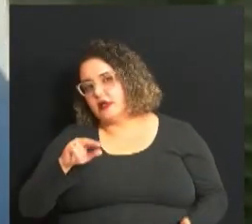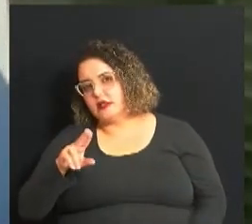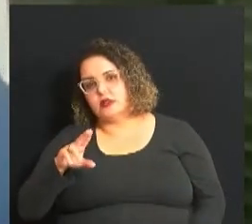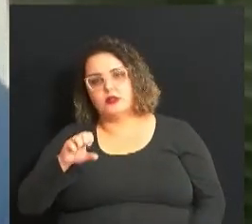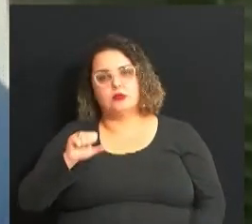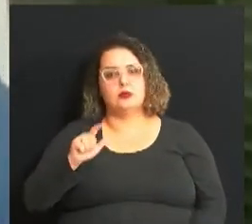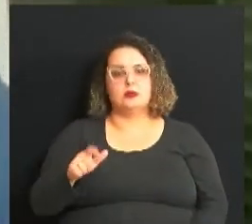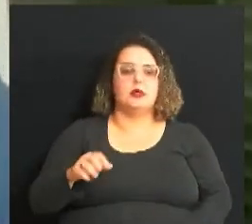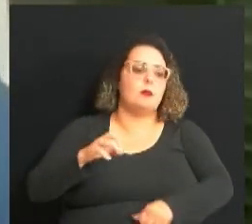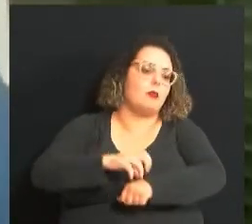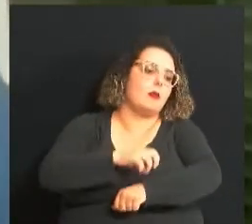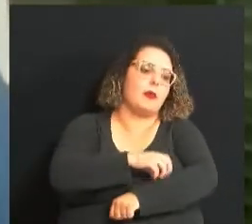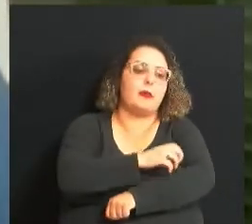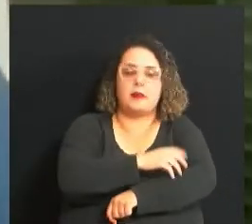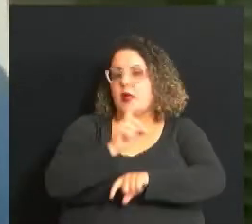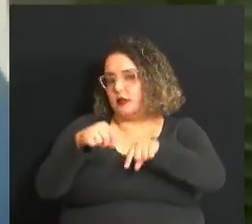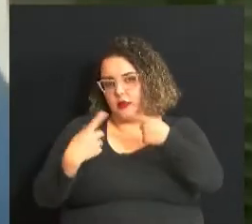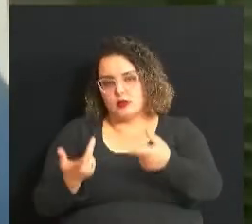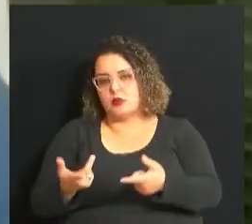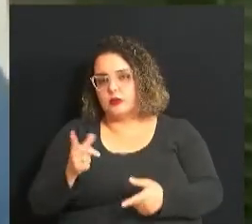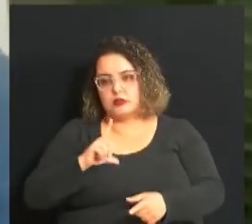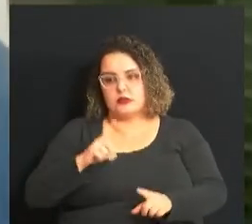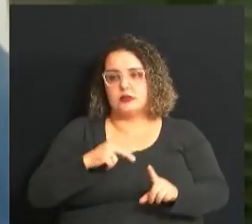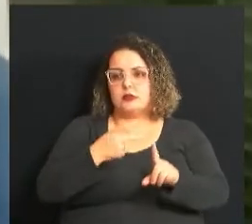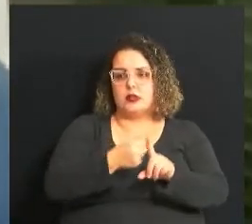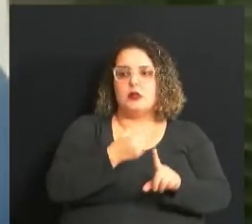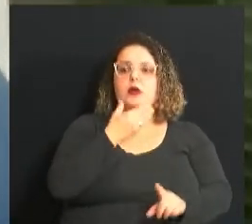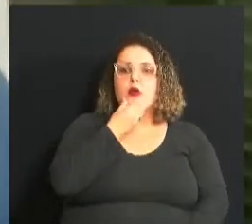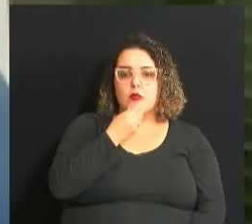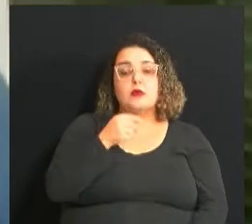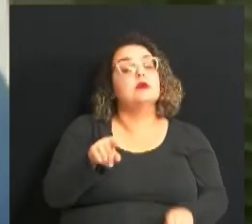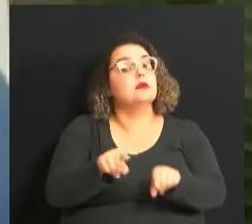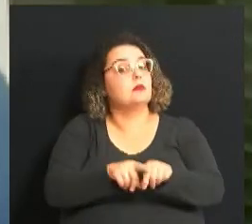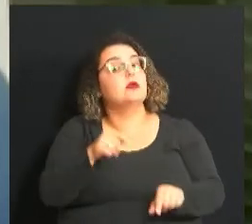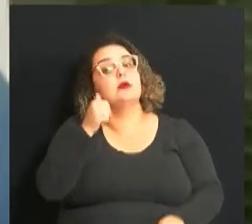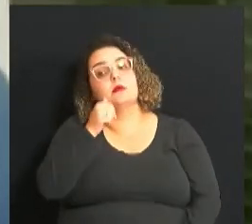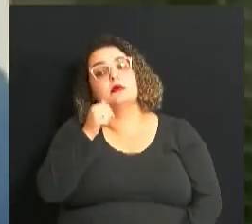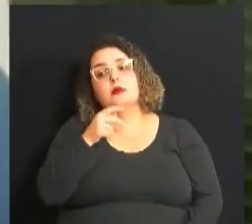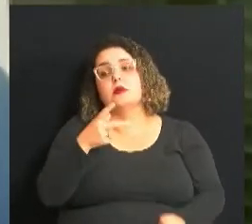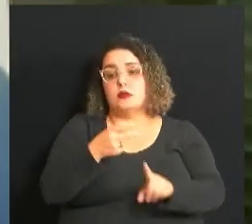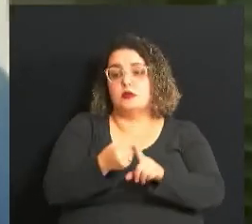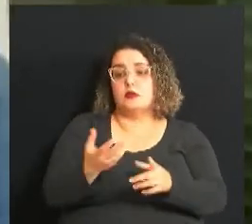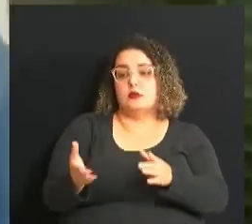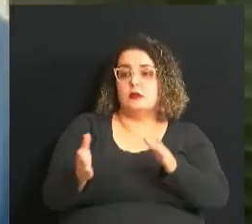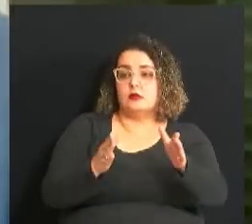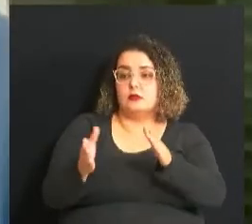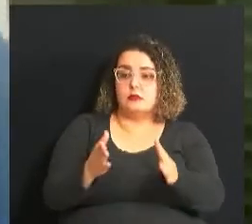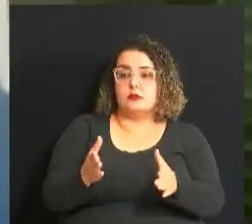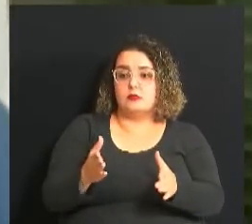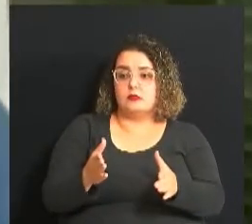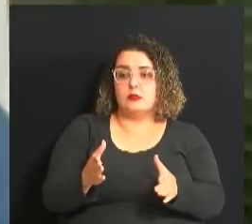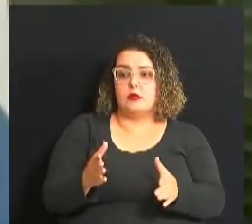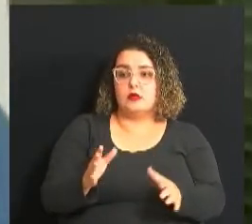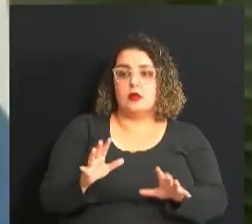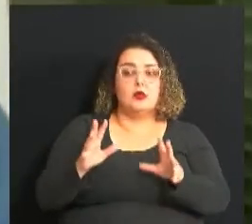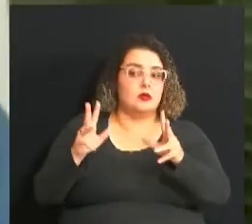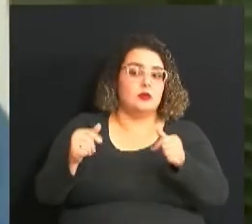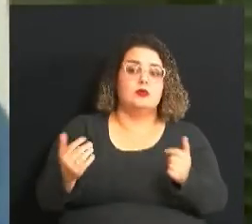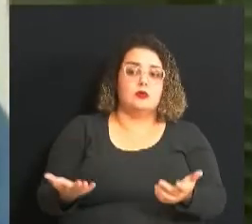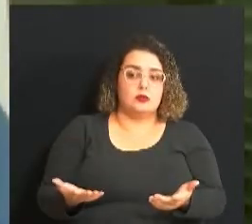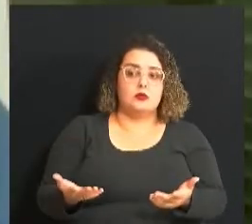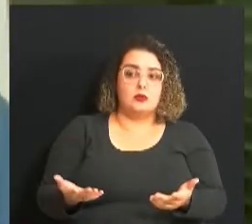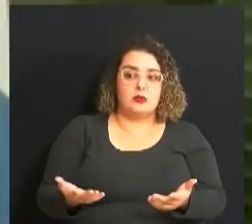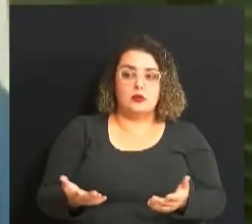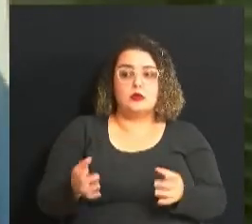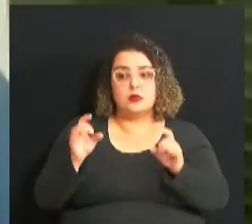existem, que os meninos e as meninas tomam durante a infância, são todas muito bem